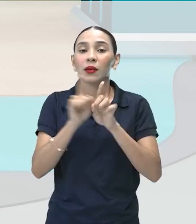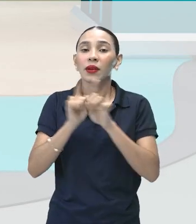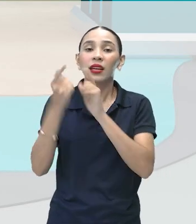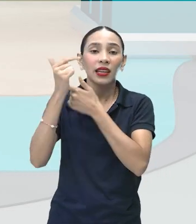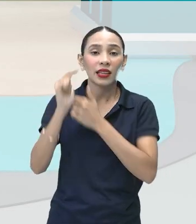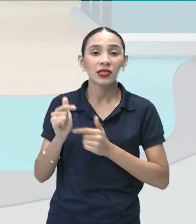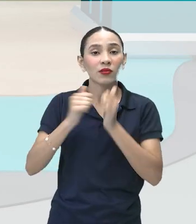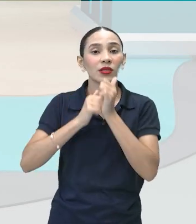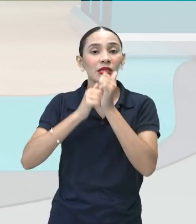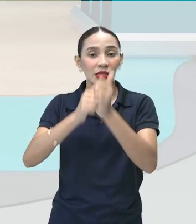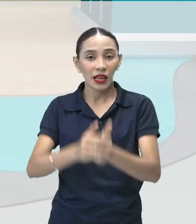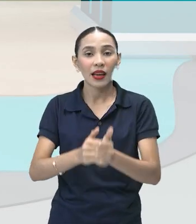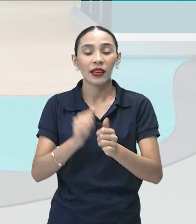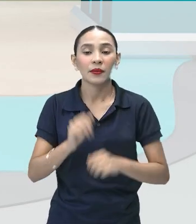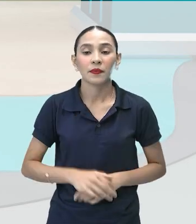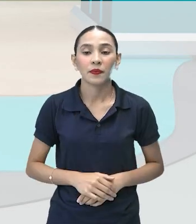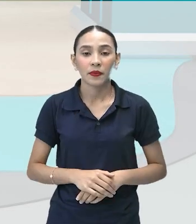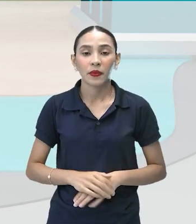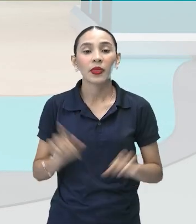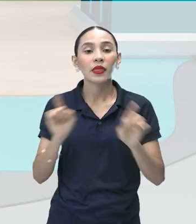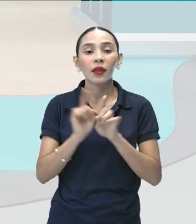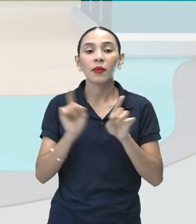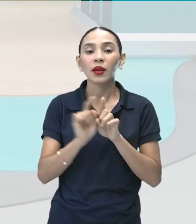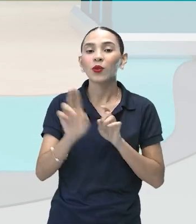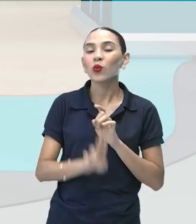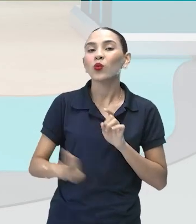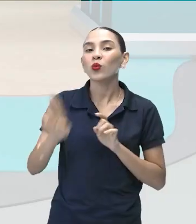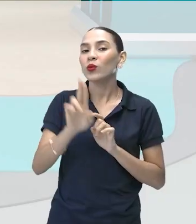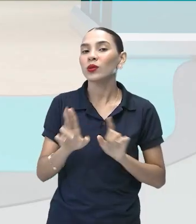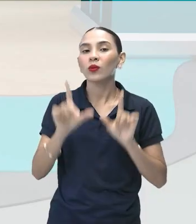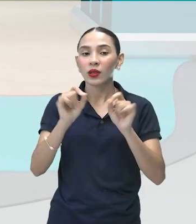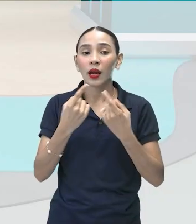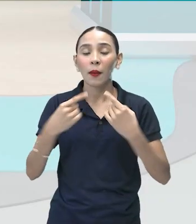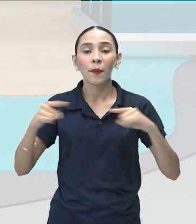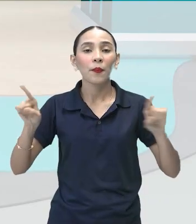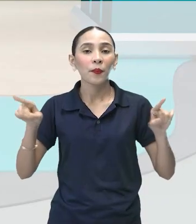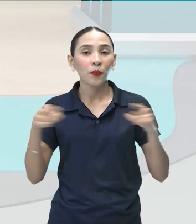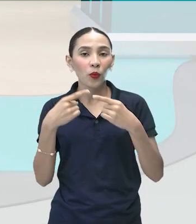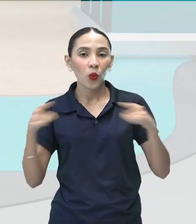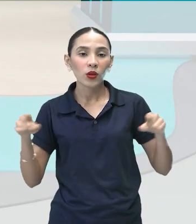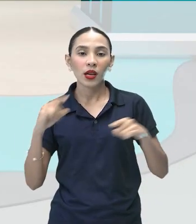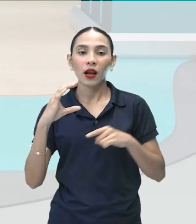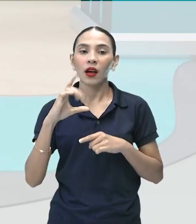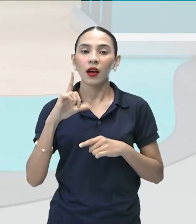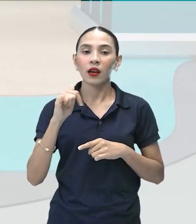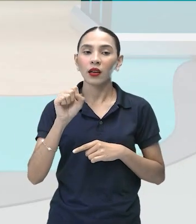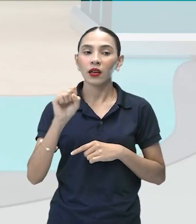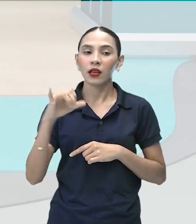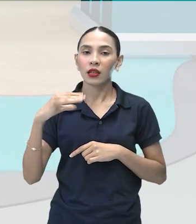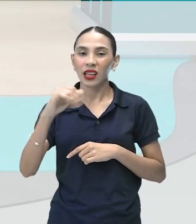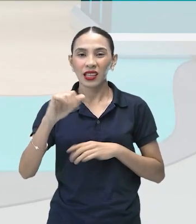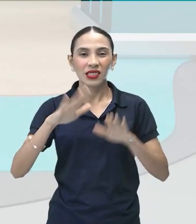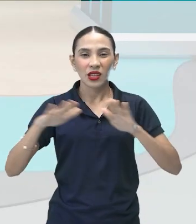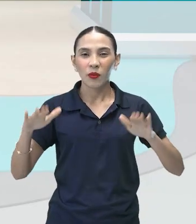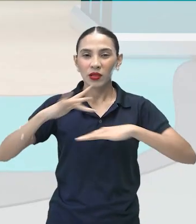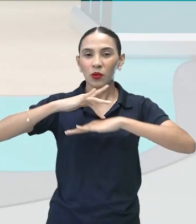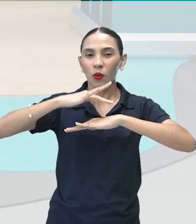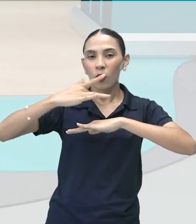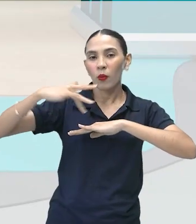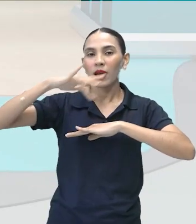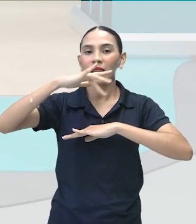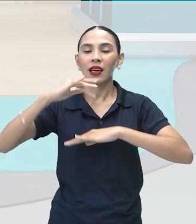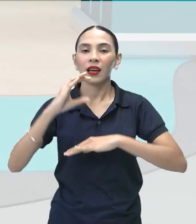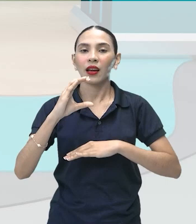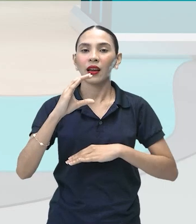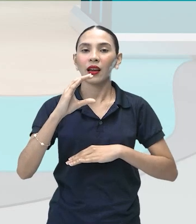que eles seguem. E também eles utilizam muito o quê? A música clássica, tá? Geralmente o balé clássico é acompanhado